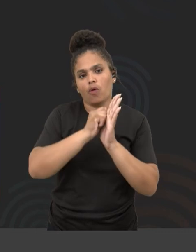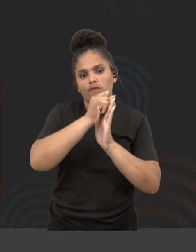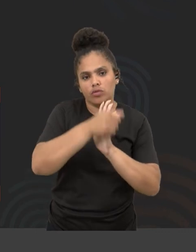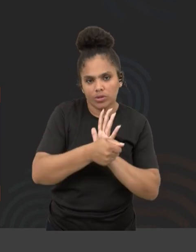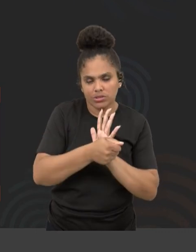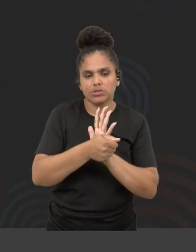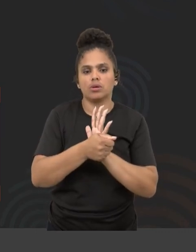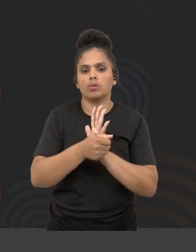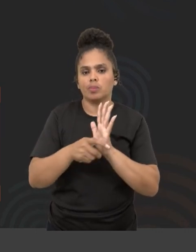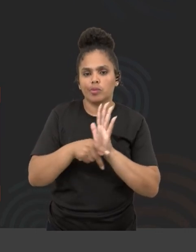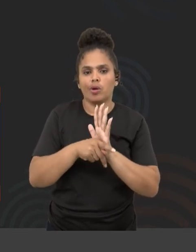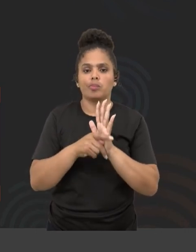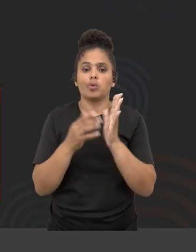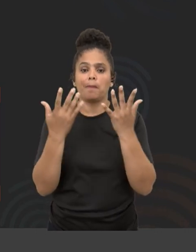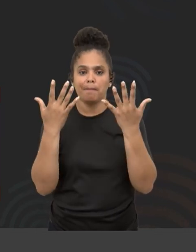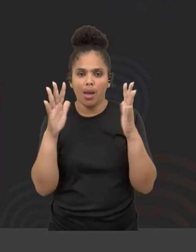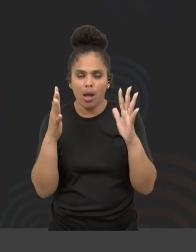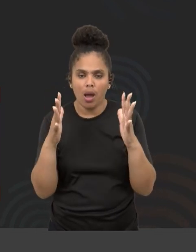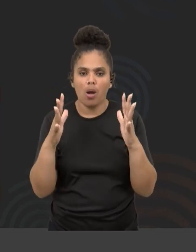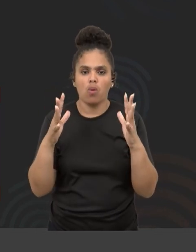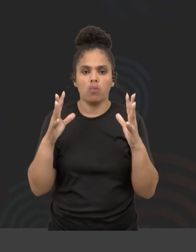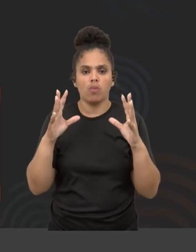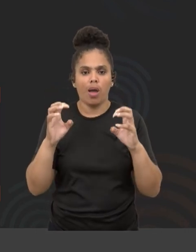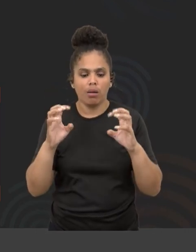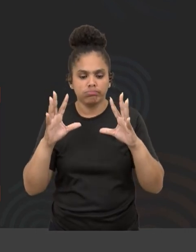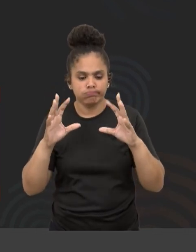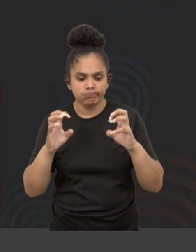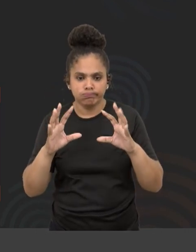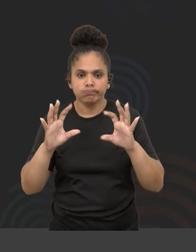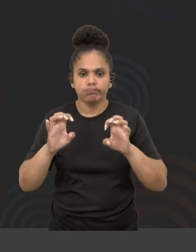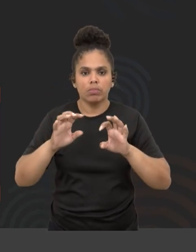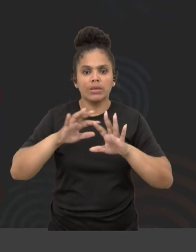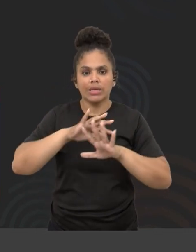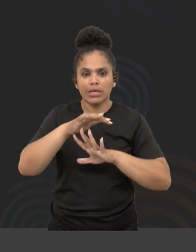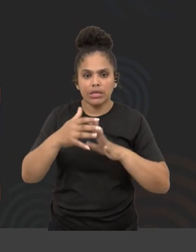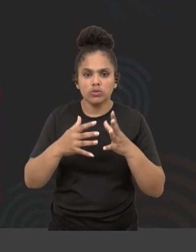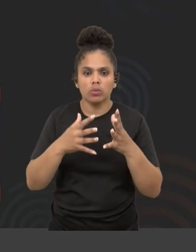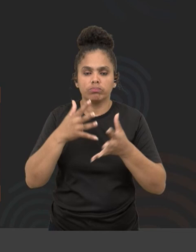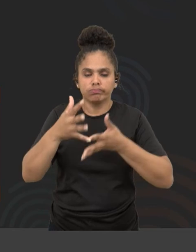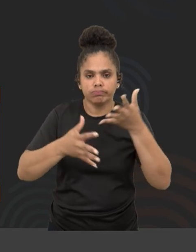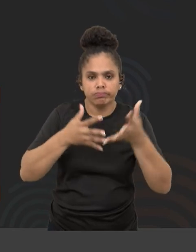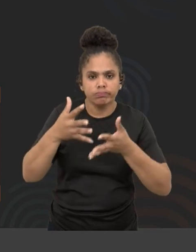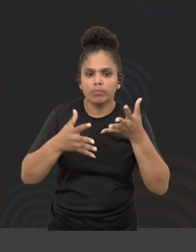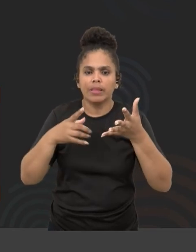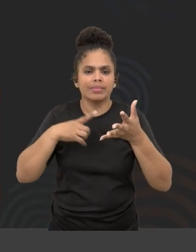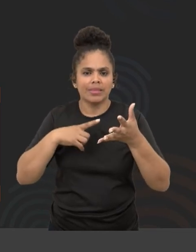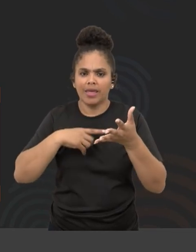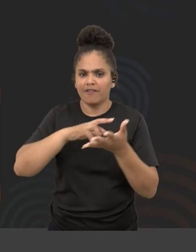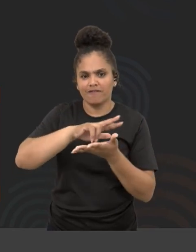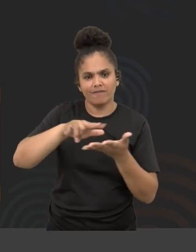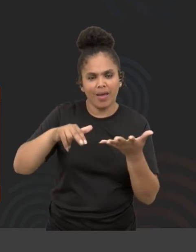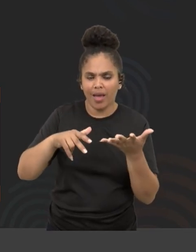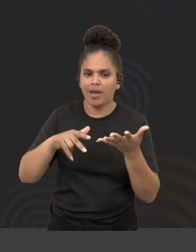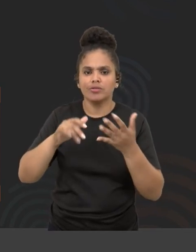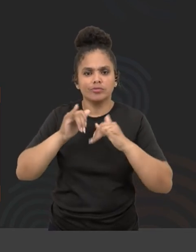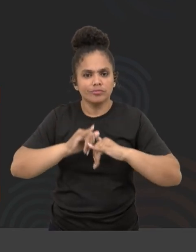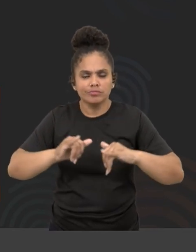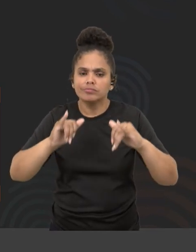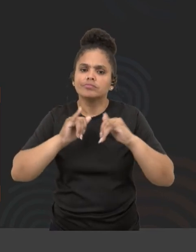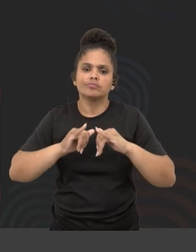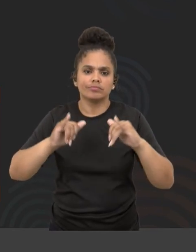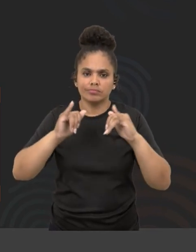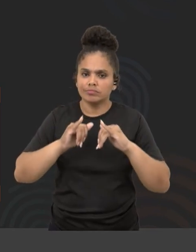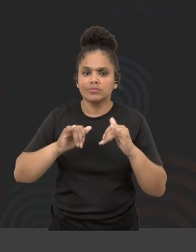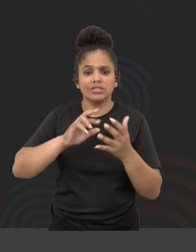dedos, cada posição dos dedos traz uma mensagem diferente. Então, é por isso que é importante que